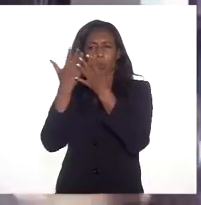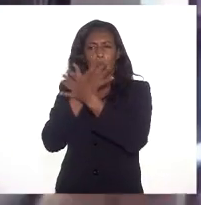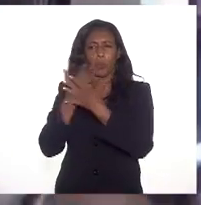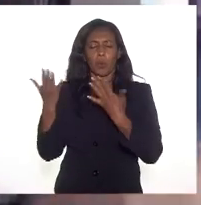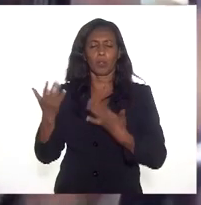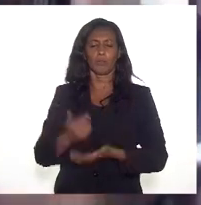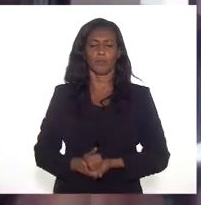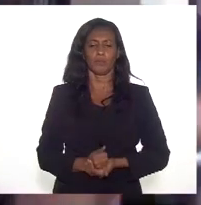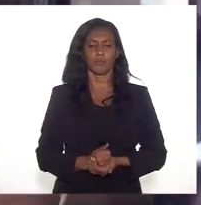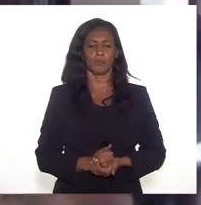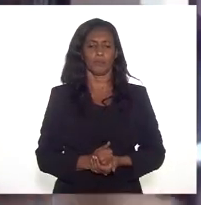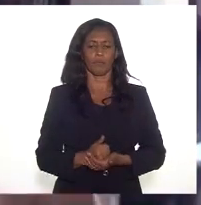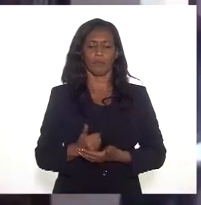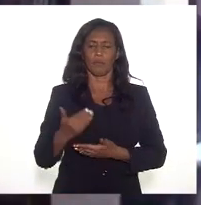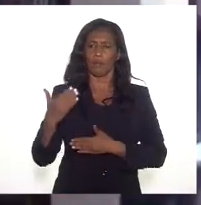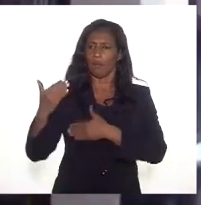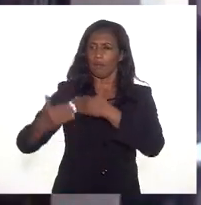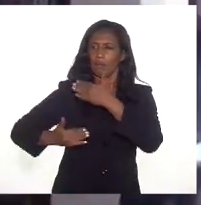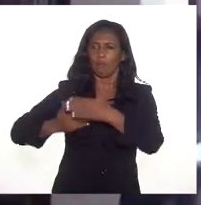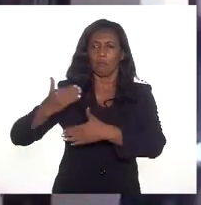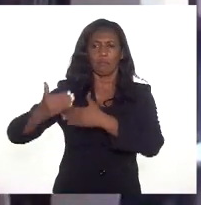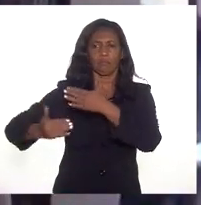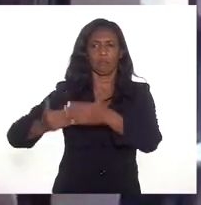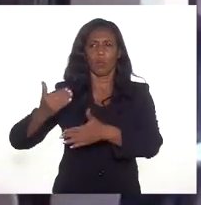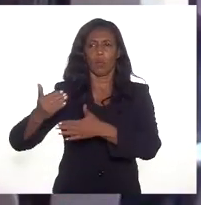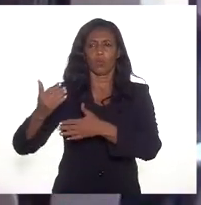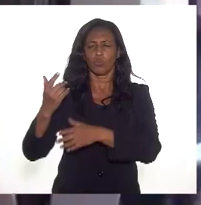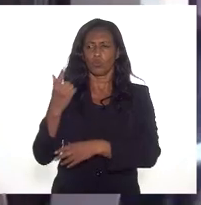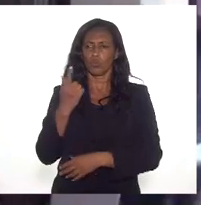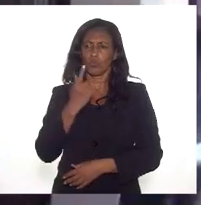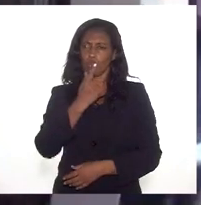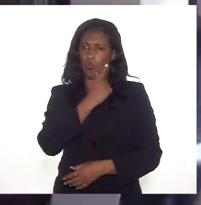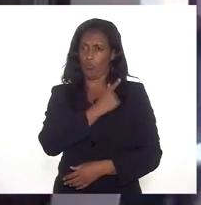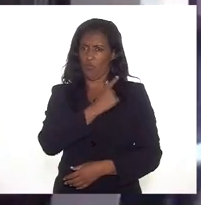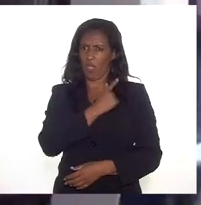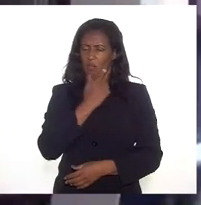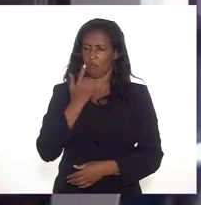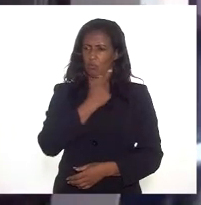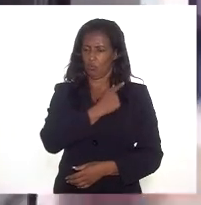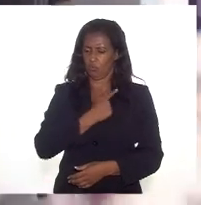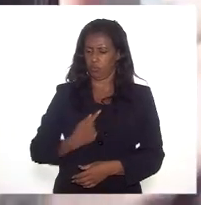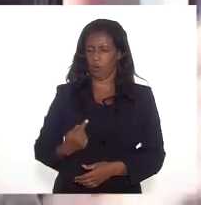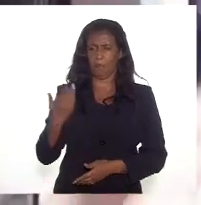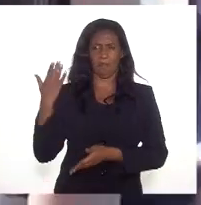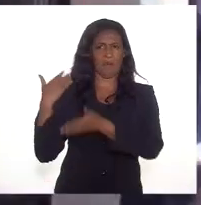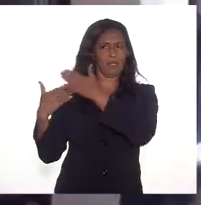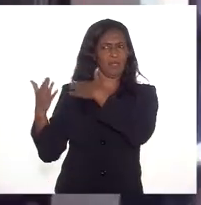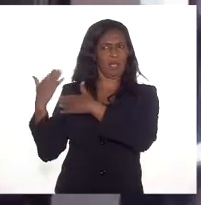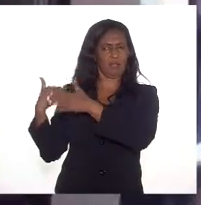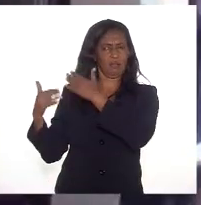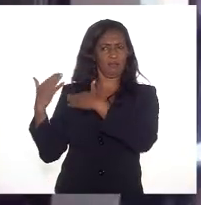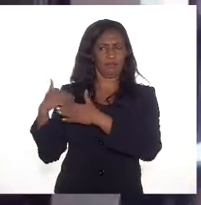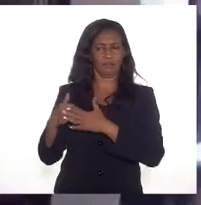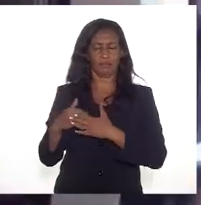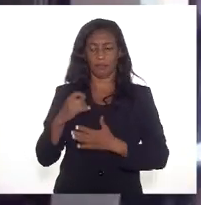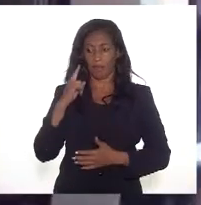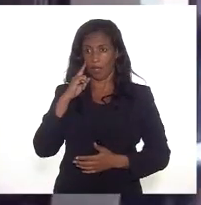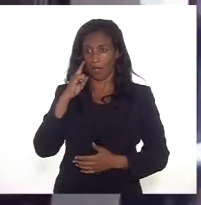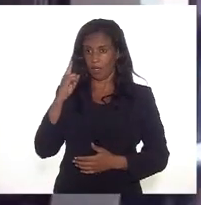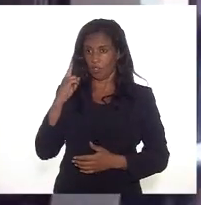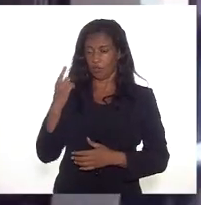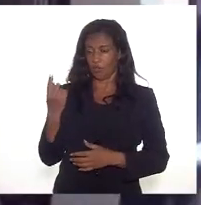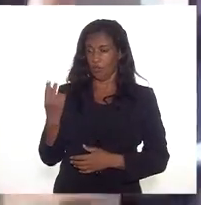longo dos governos passados, né? Se nós apanharmos o orçamento,